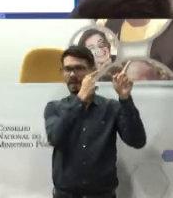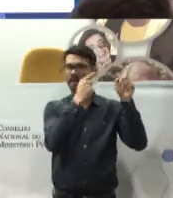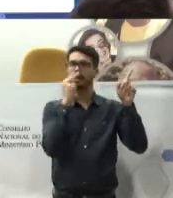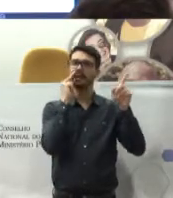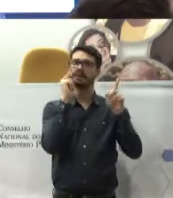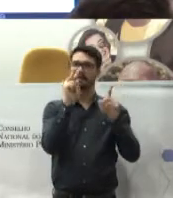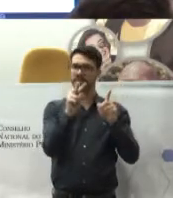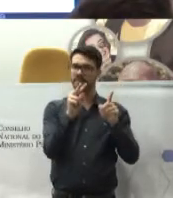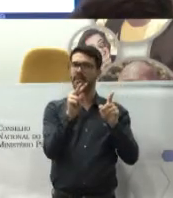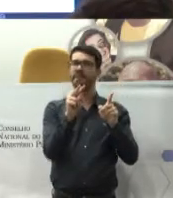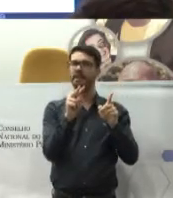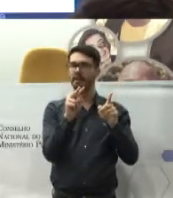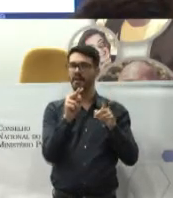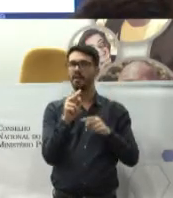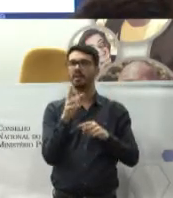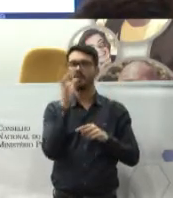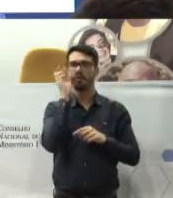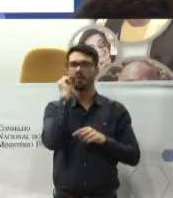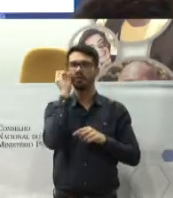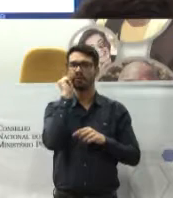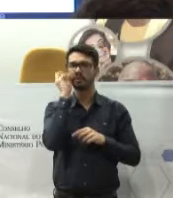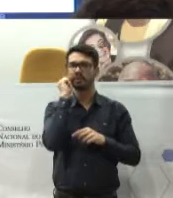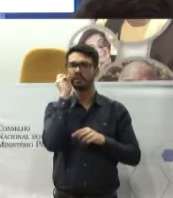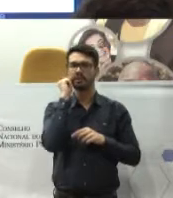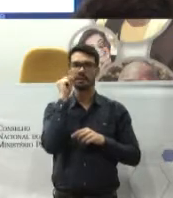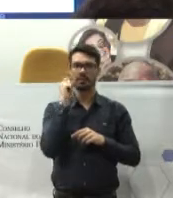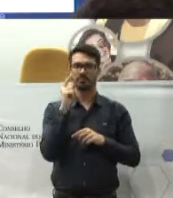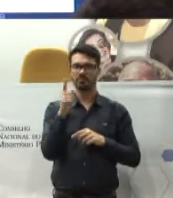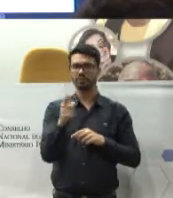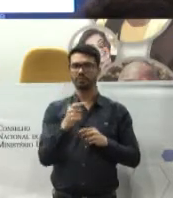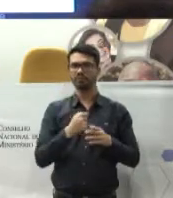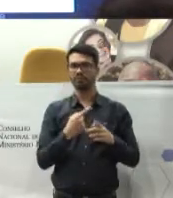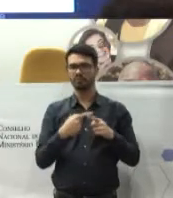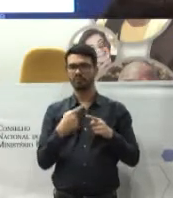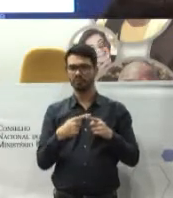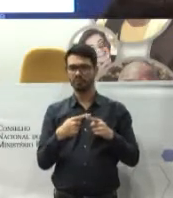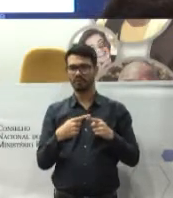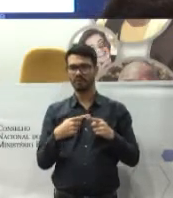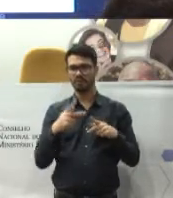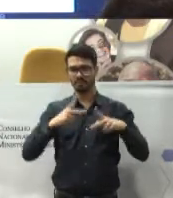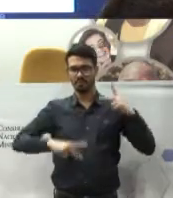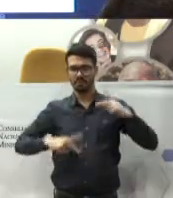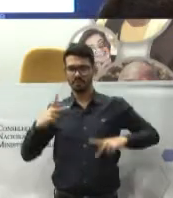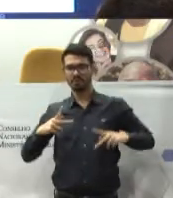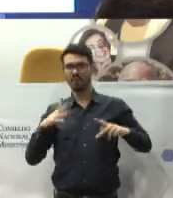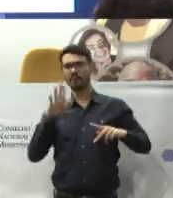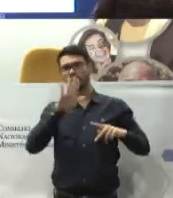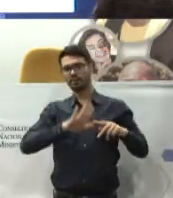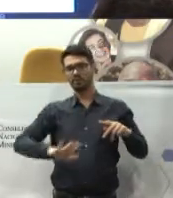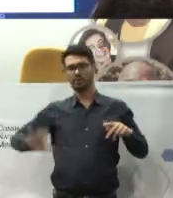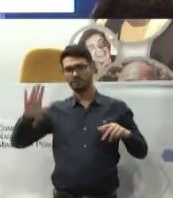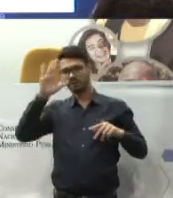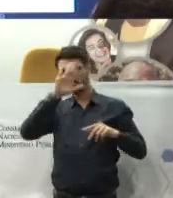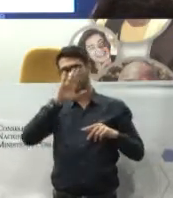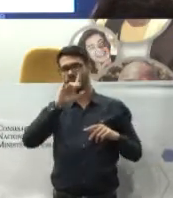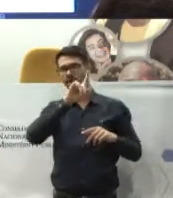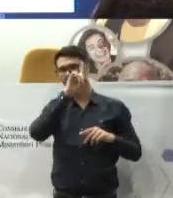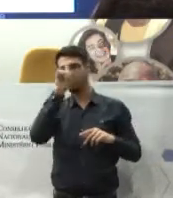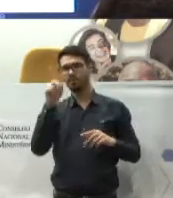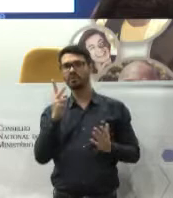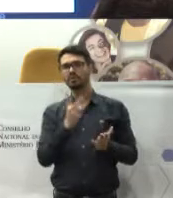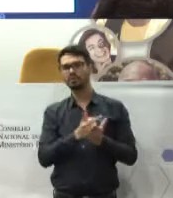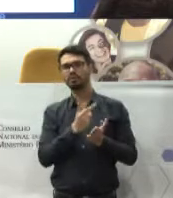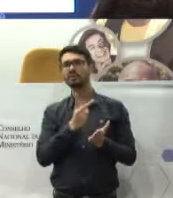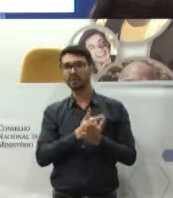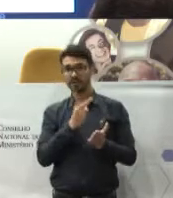assistir o áudio da sessão, por duas razões. Primeiro, porque o procurador-geral de Minas Gerais, Dr. Toné,